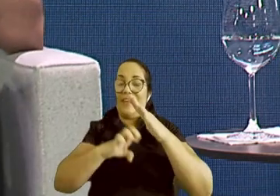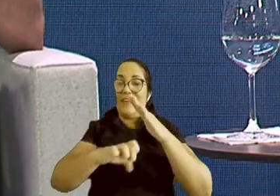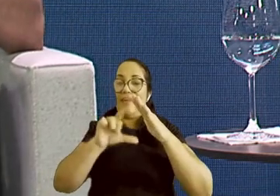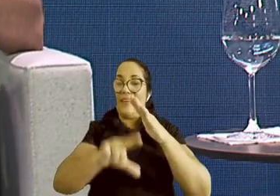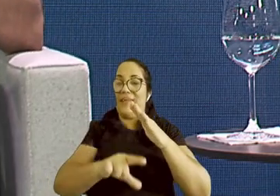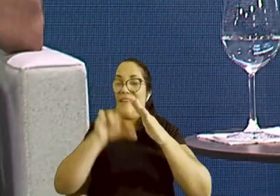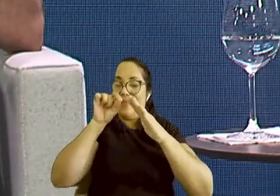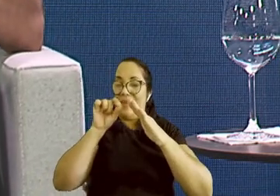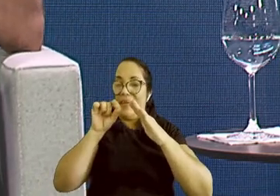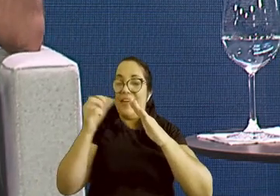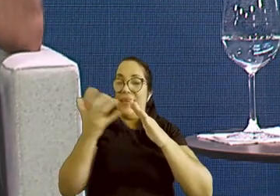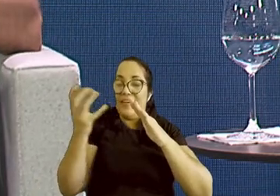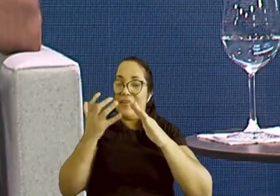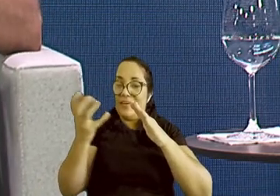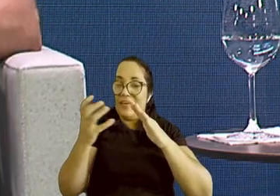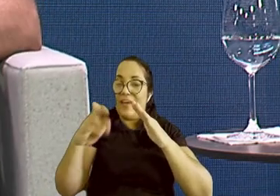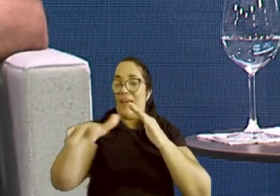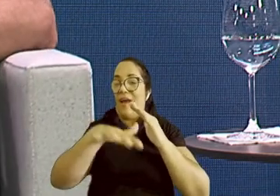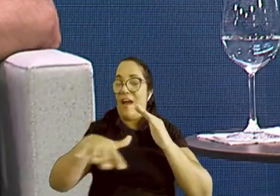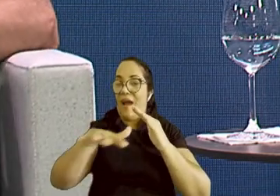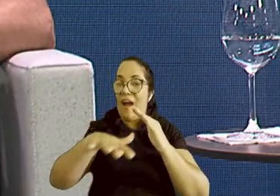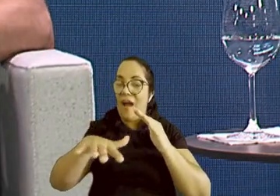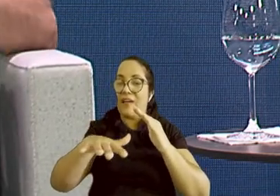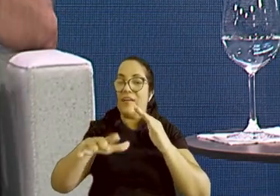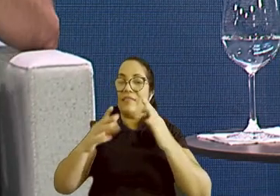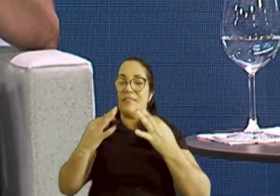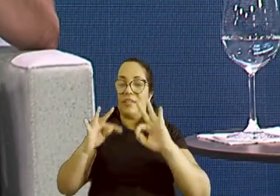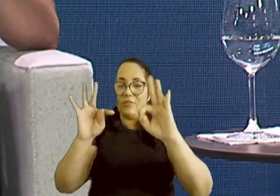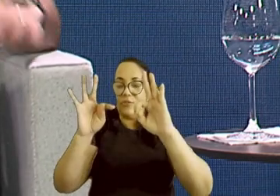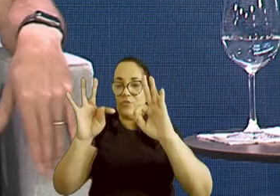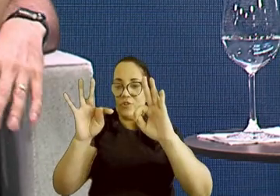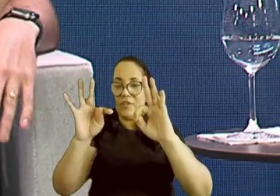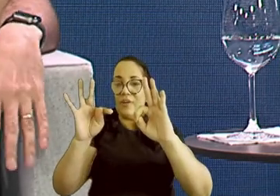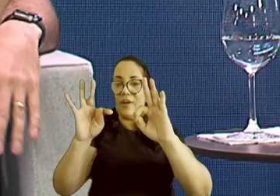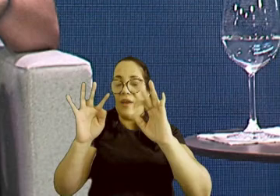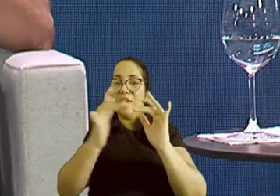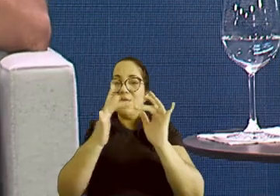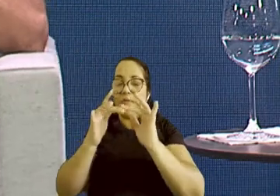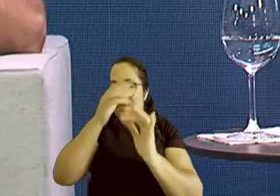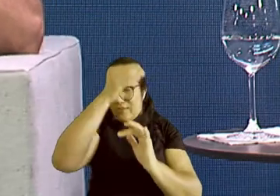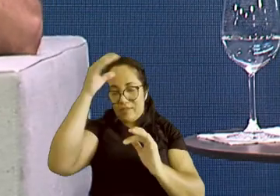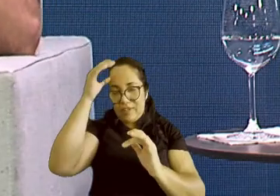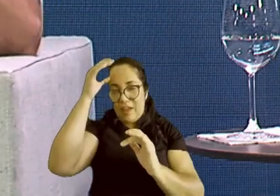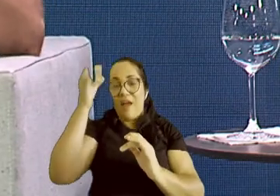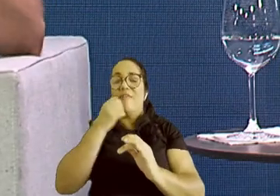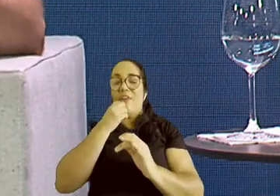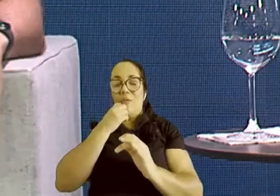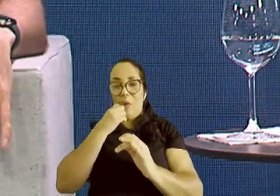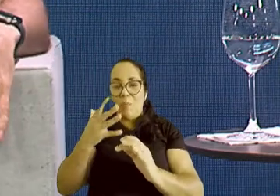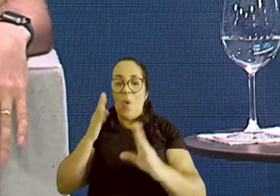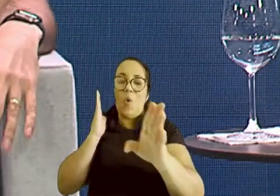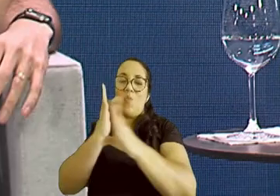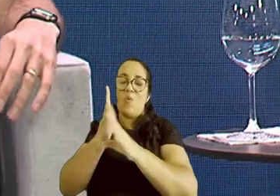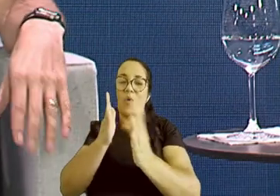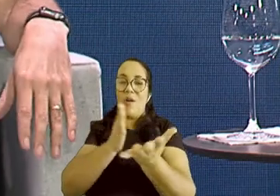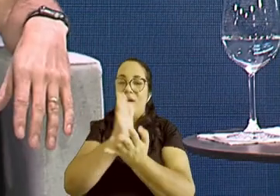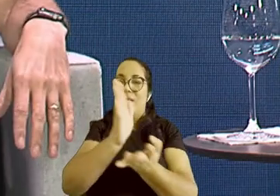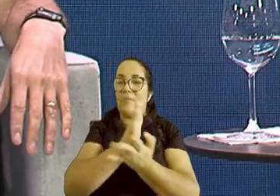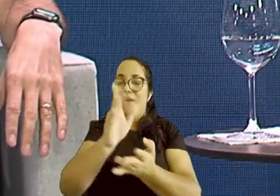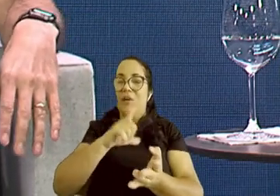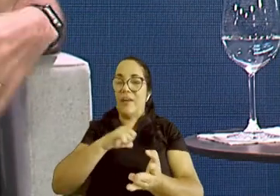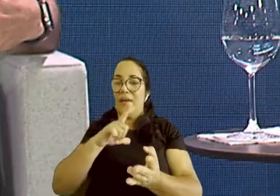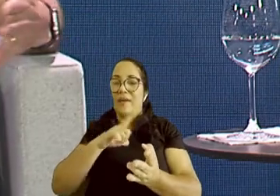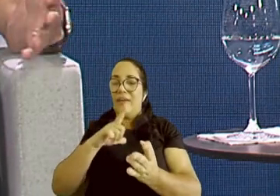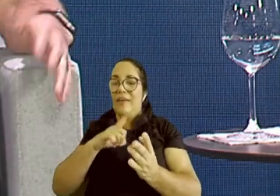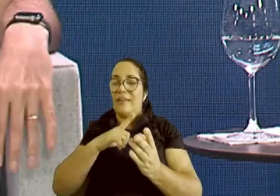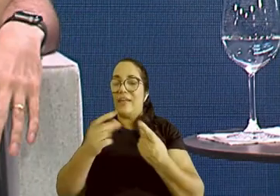produto que resolve uma dor é clara do cliente eu acho que vai ter um bom caminho aí desde que tenha o drive aí de geração de caixa e